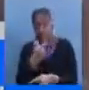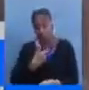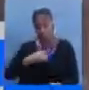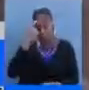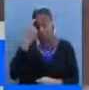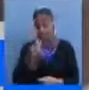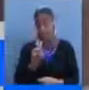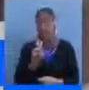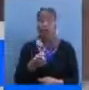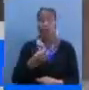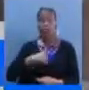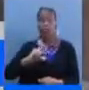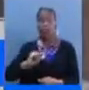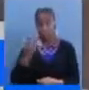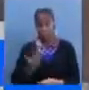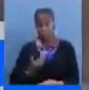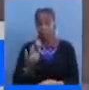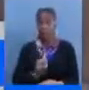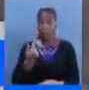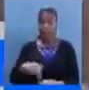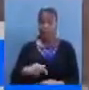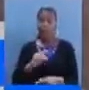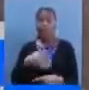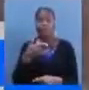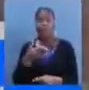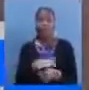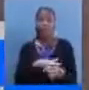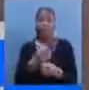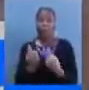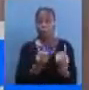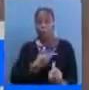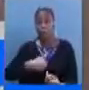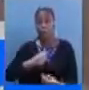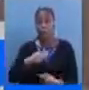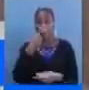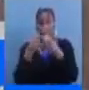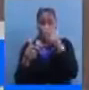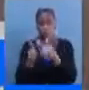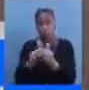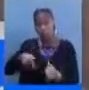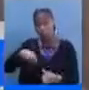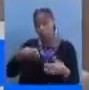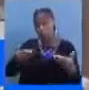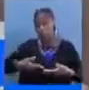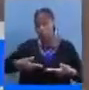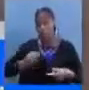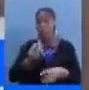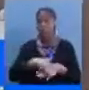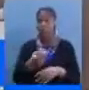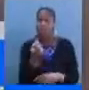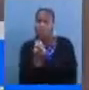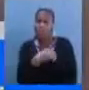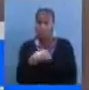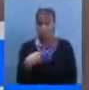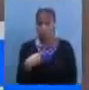de nossa parte, mas nós também não devemos ter direito. Principalmente na casa de algum de nós que não tem alguém de nosso lado que está jurando, por causa de falta